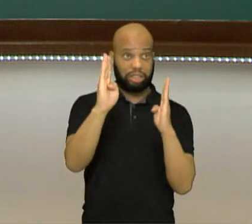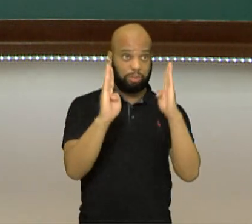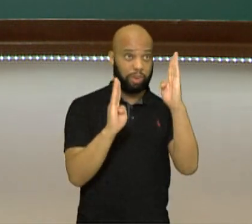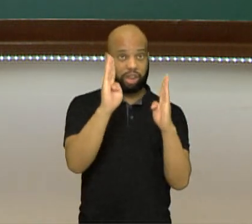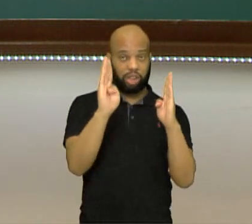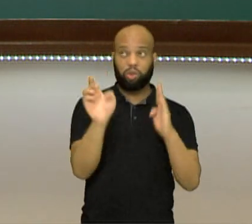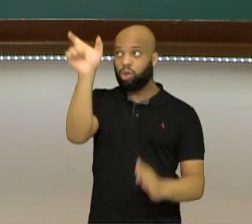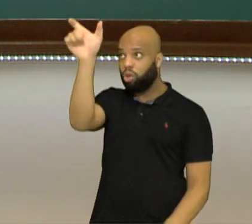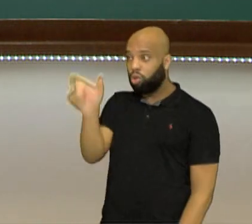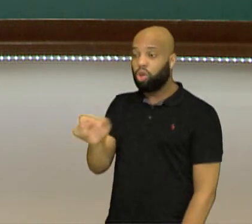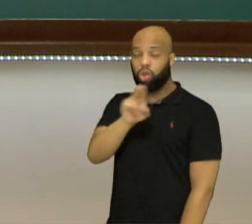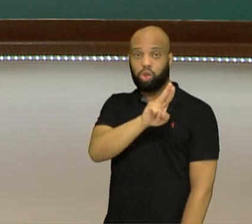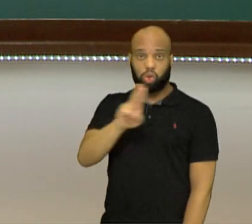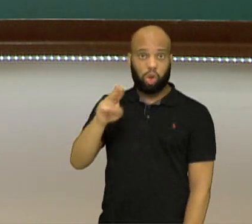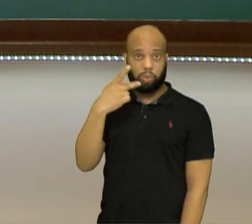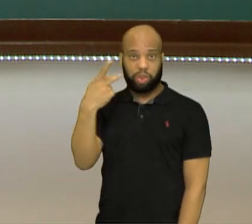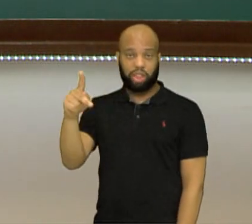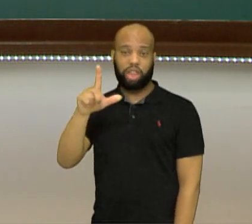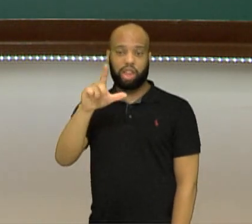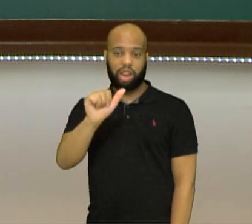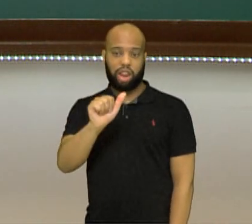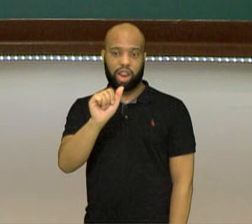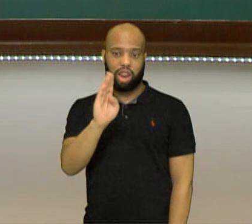O Rudolf Laban, né, nascido em